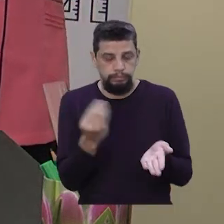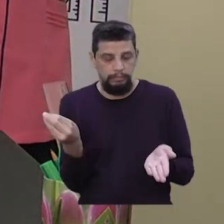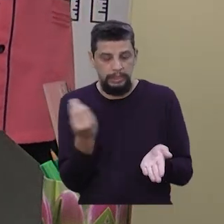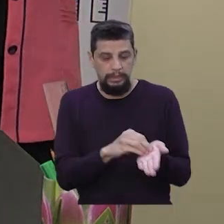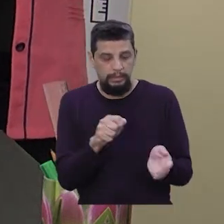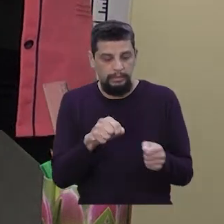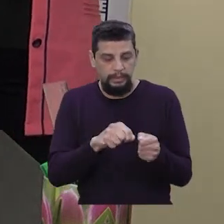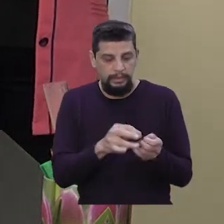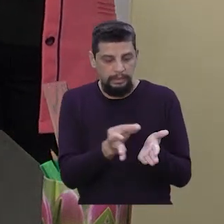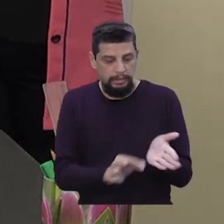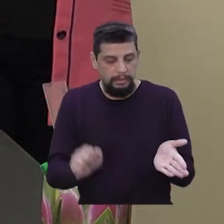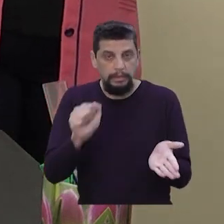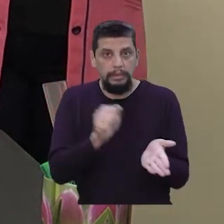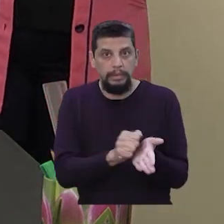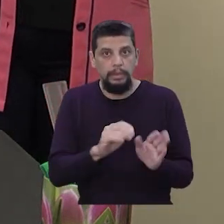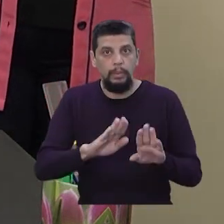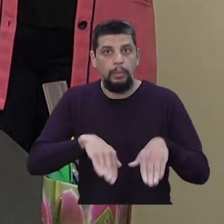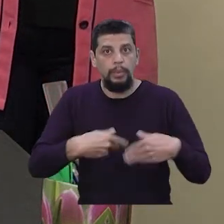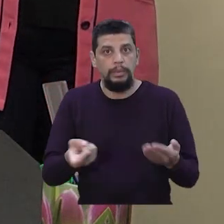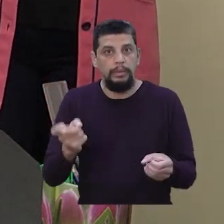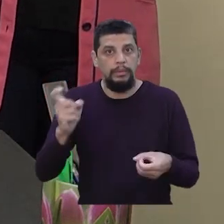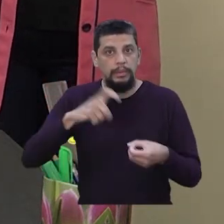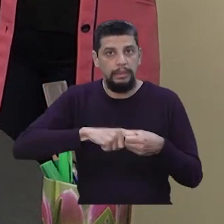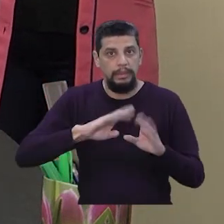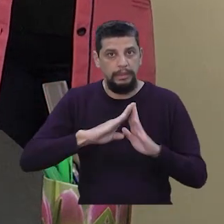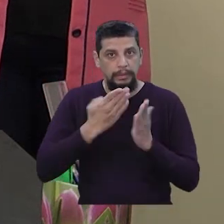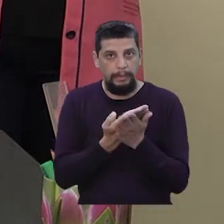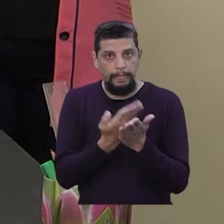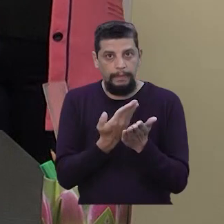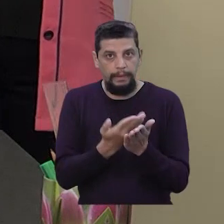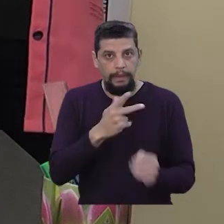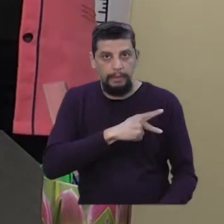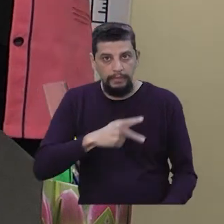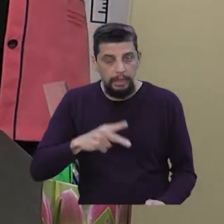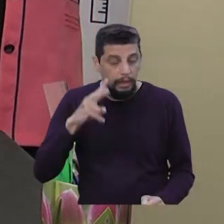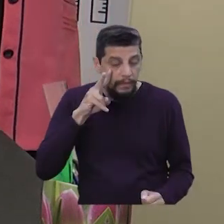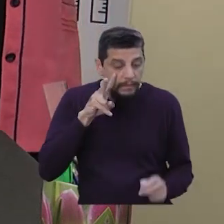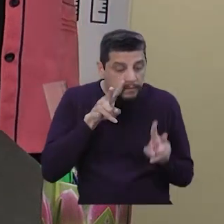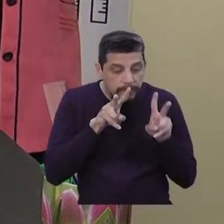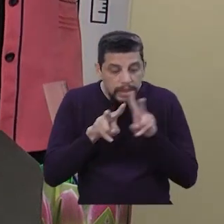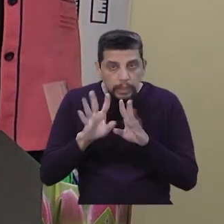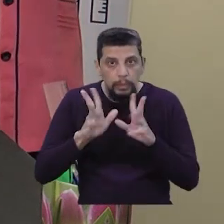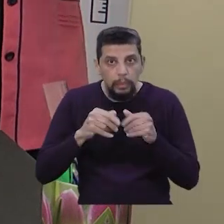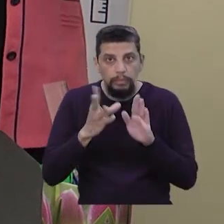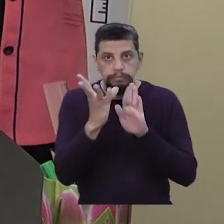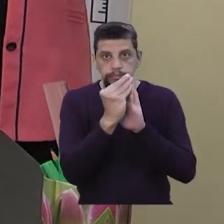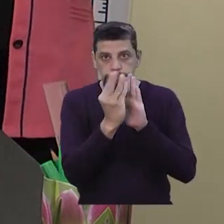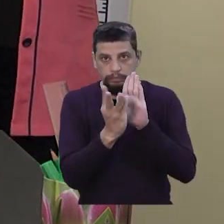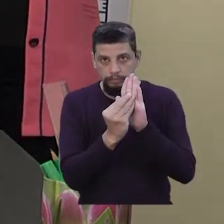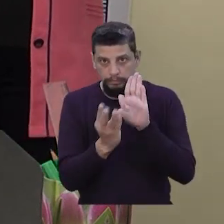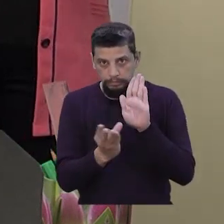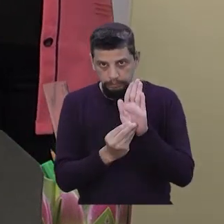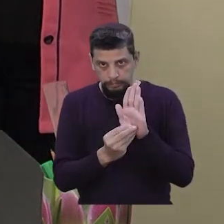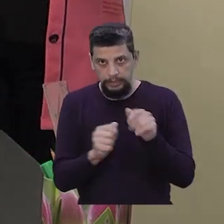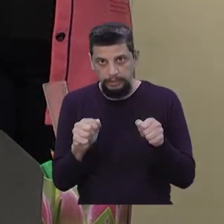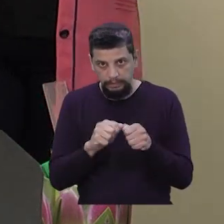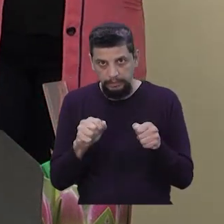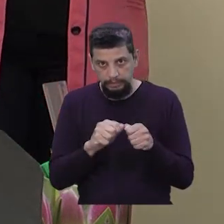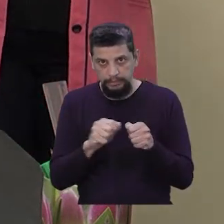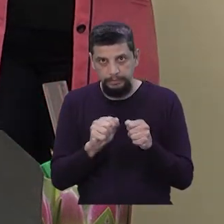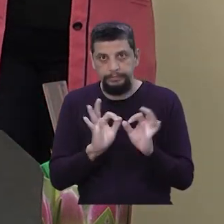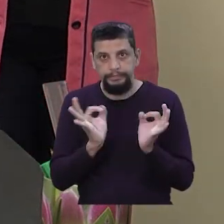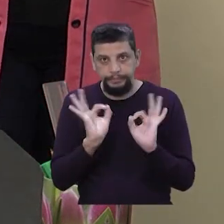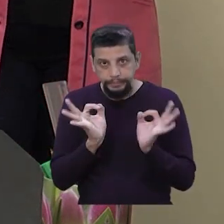também esse registro, para quando vocês retornarem à escola, a professora fica mais fácil ela localizar qual é a atividade que